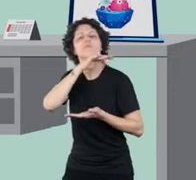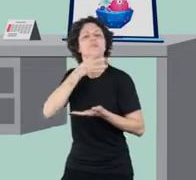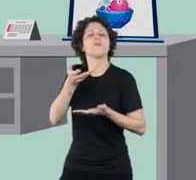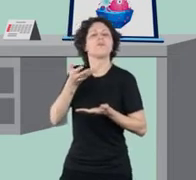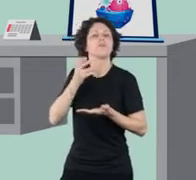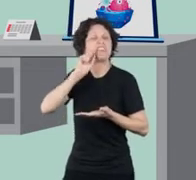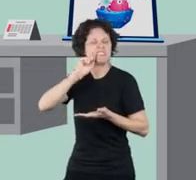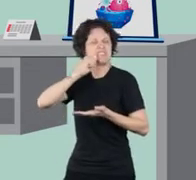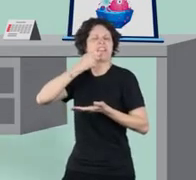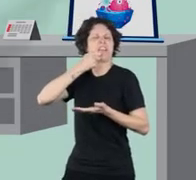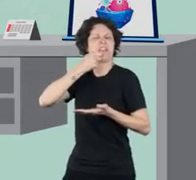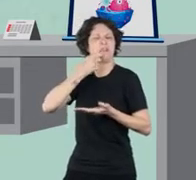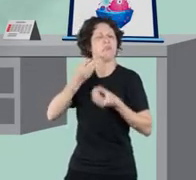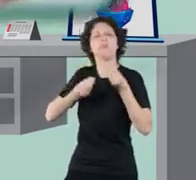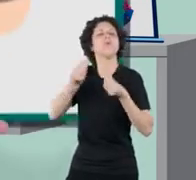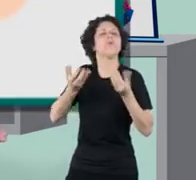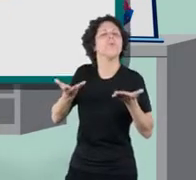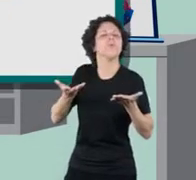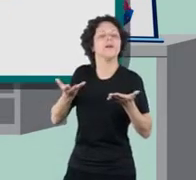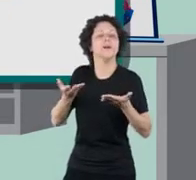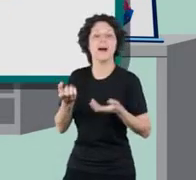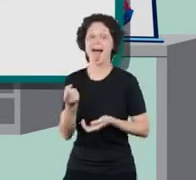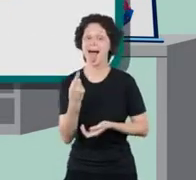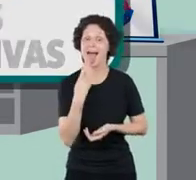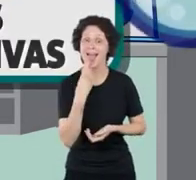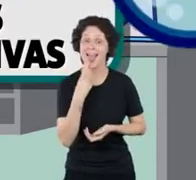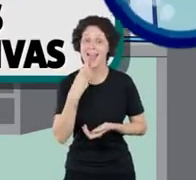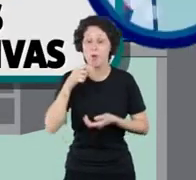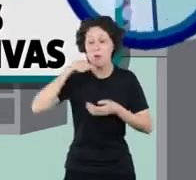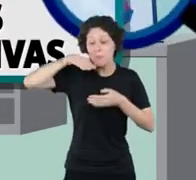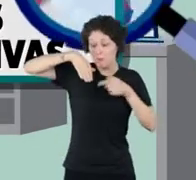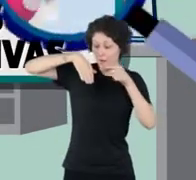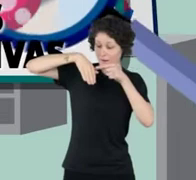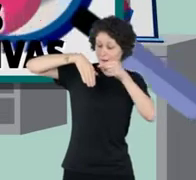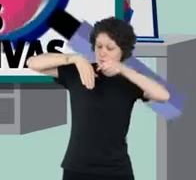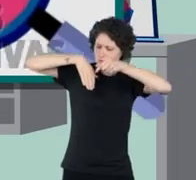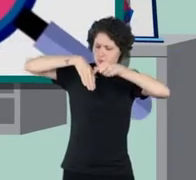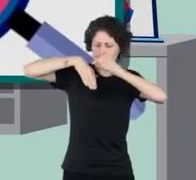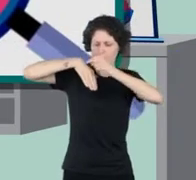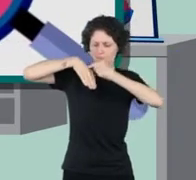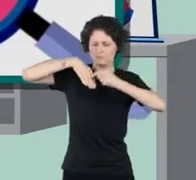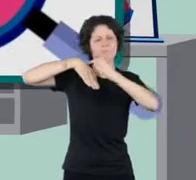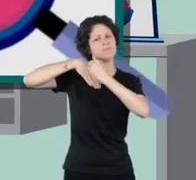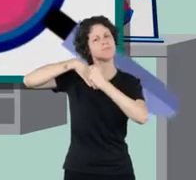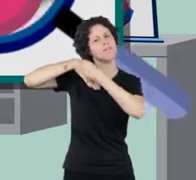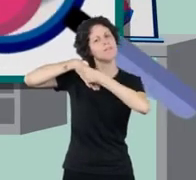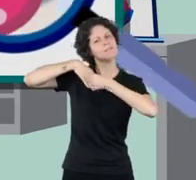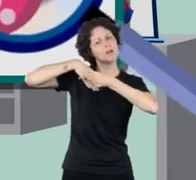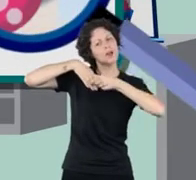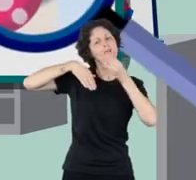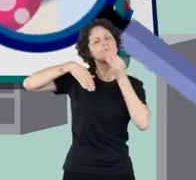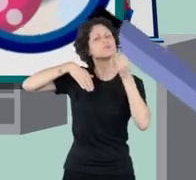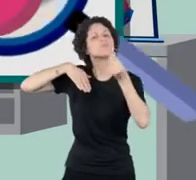boca, principalmente na língua, como vemos aqui, encontramos inúmeras papilas gustativas. Elas reconhecem o sabor das coisas